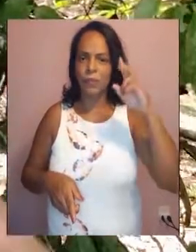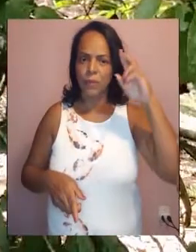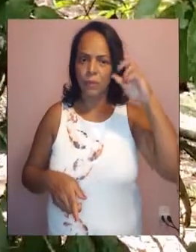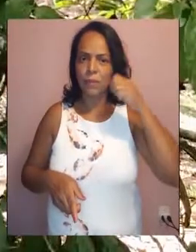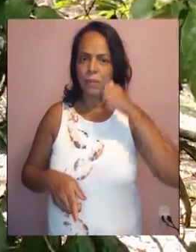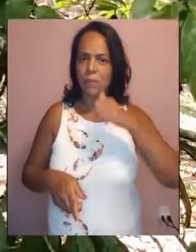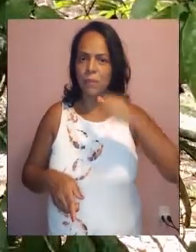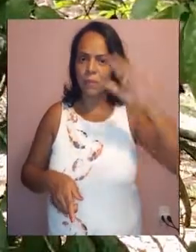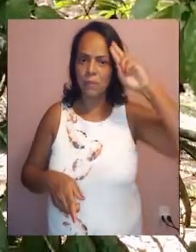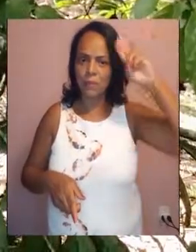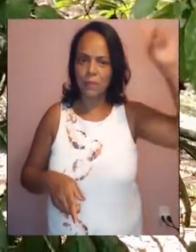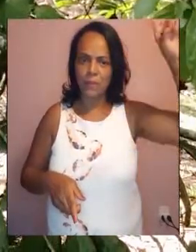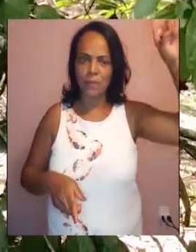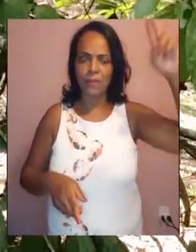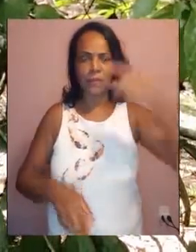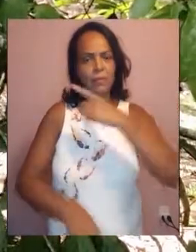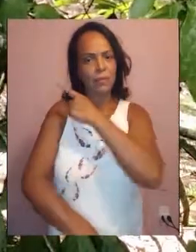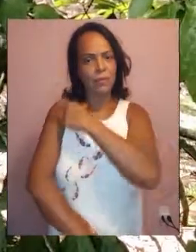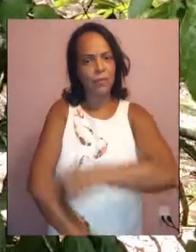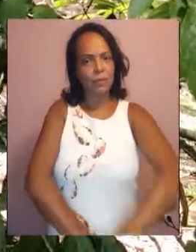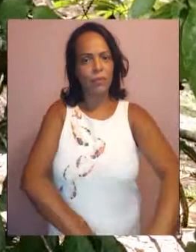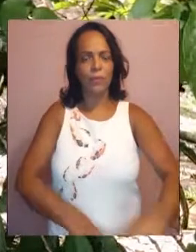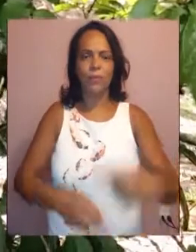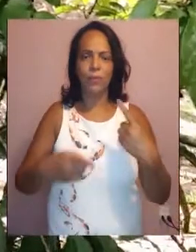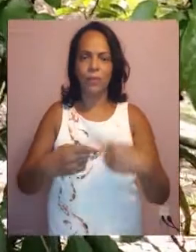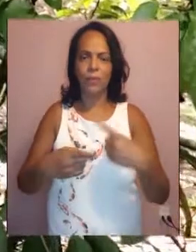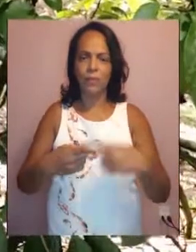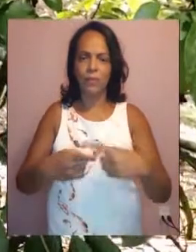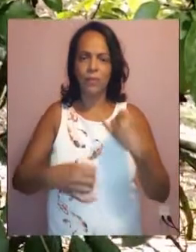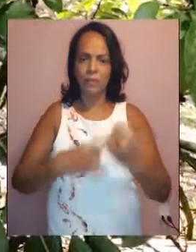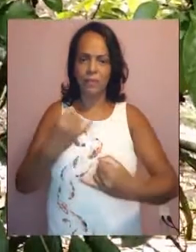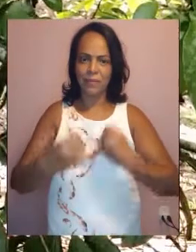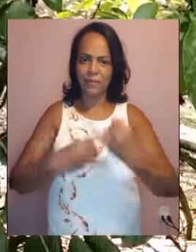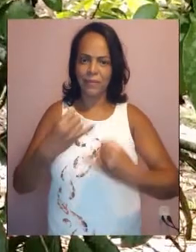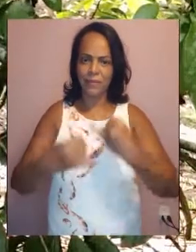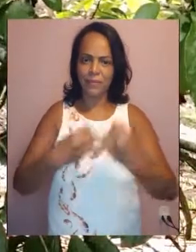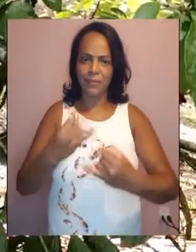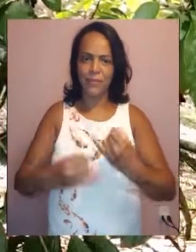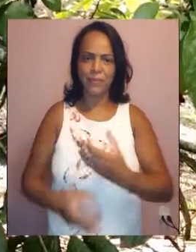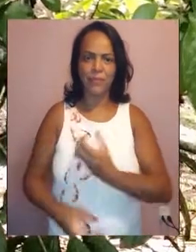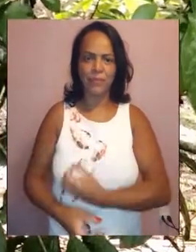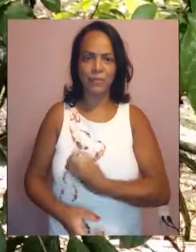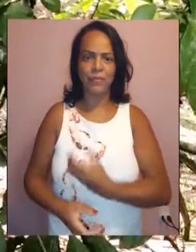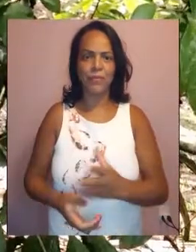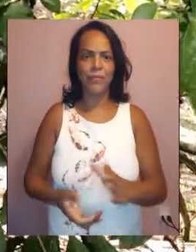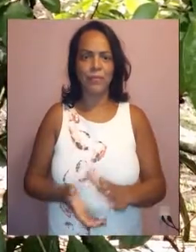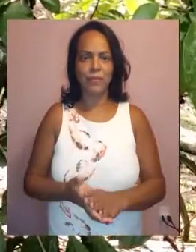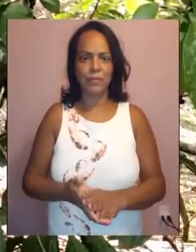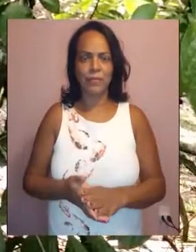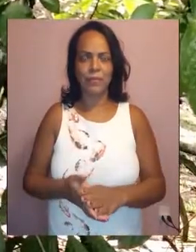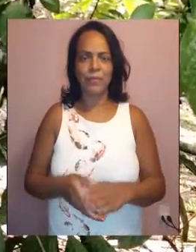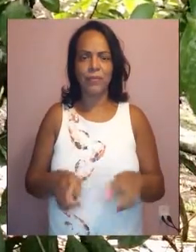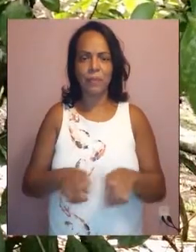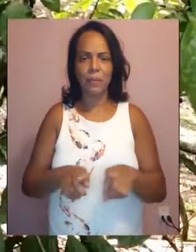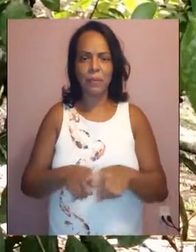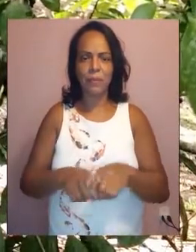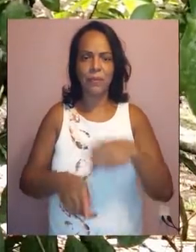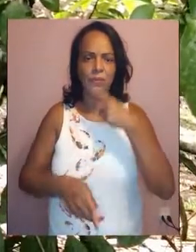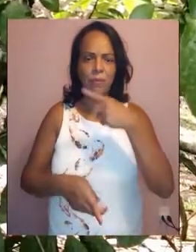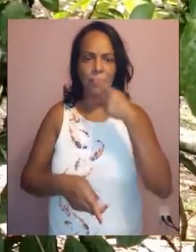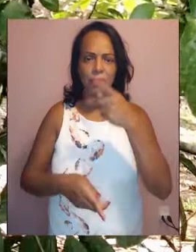frente. Depois falamos algumas coisas dele como